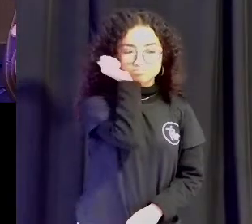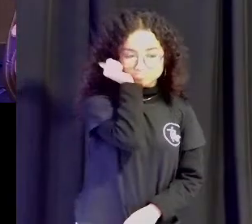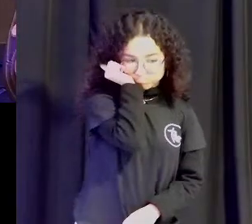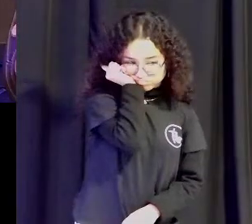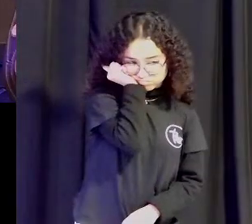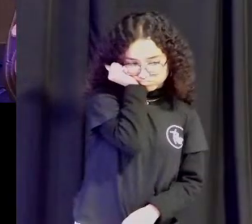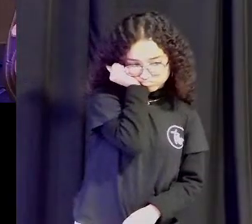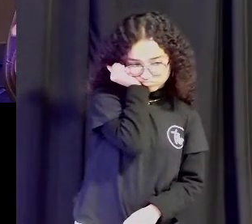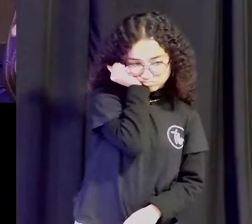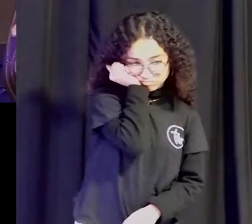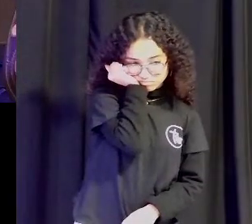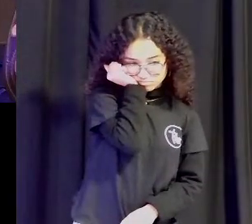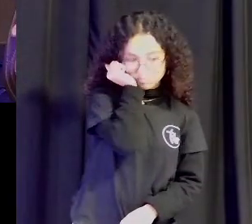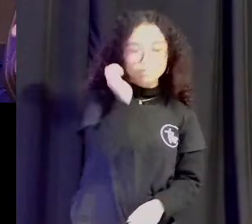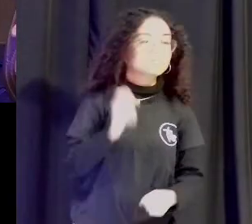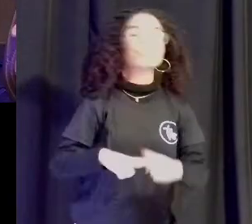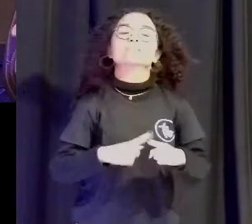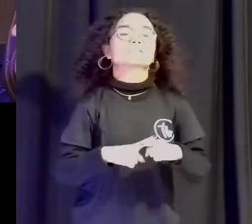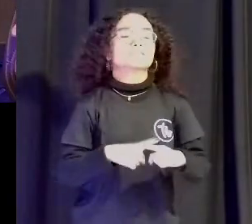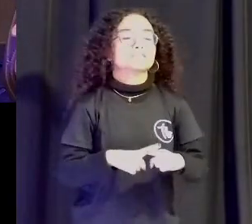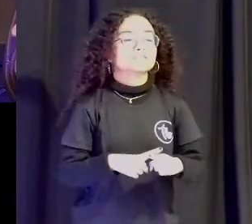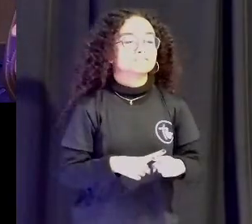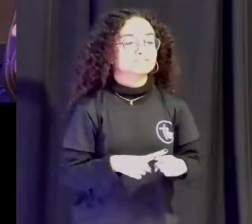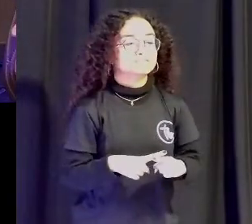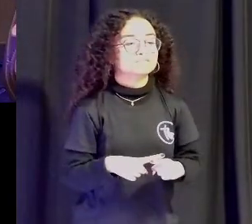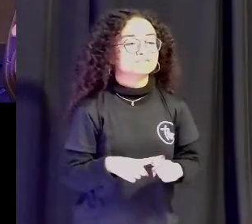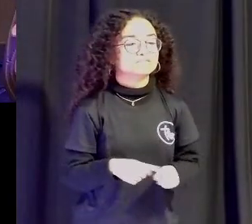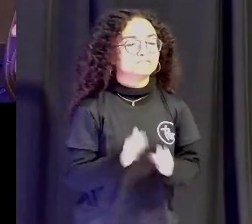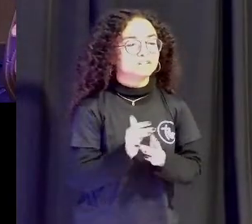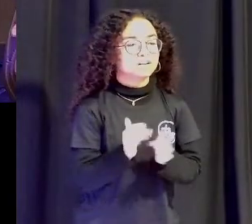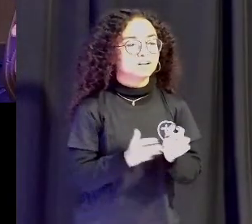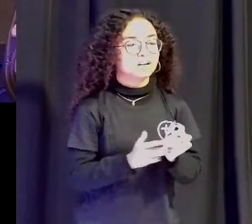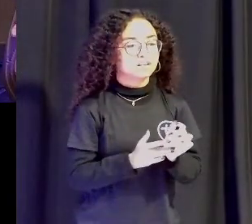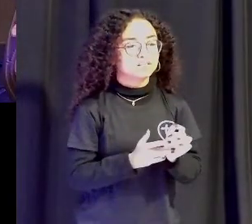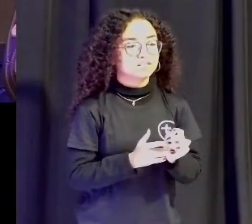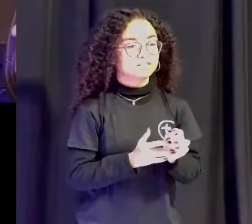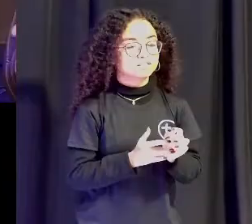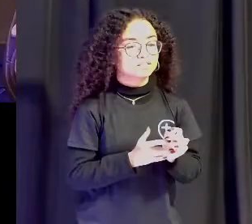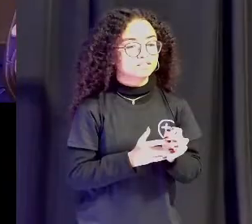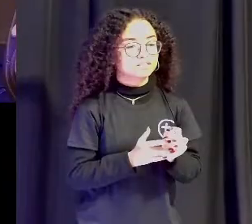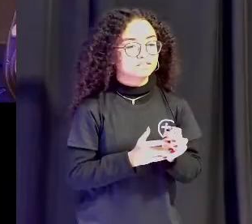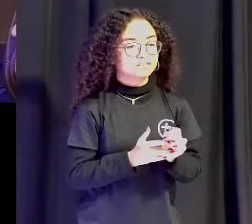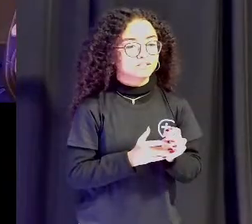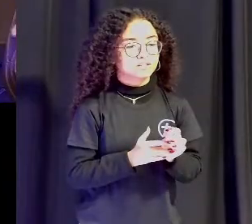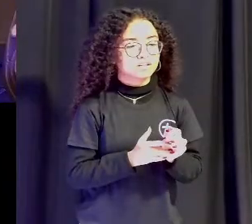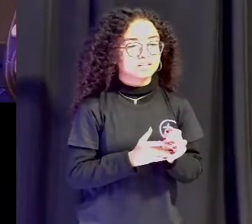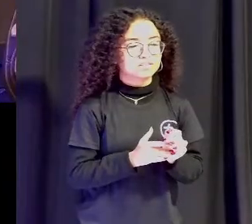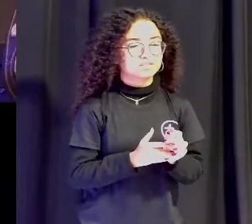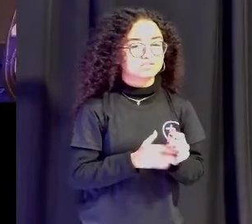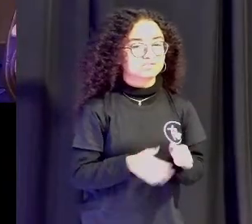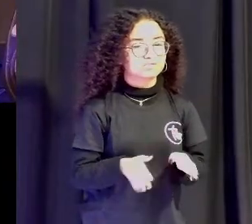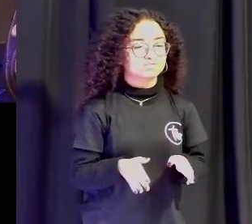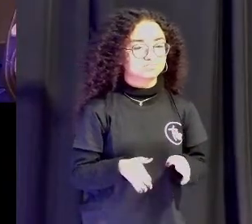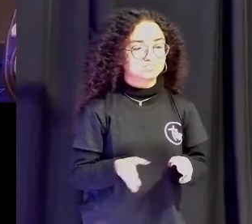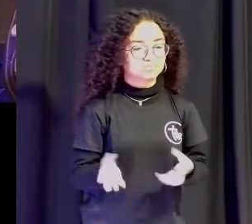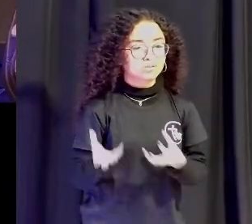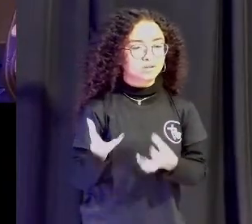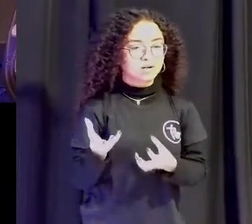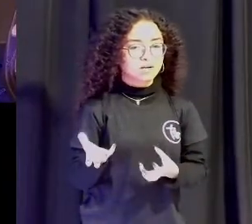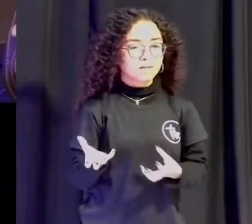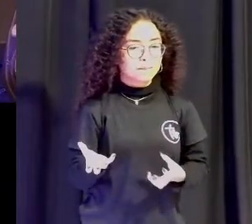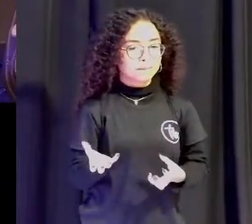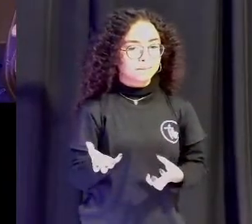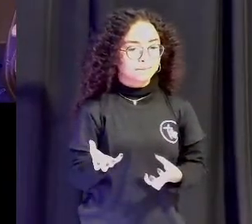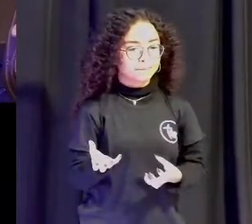afinal de contas, Jesus não os levou para aquele alto da montanha para morarem lá. Jesus queria que eles tivessem